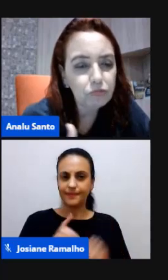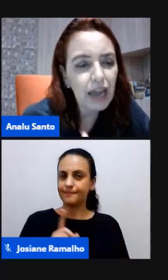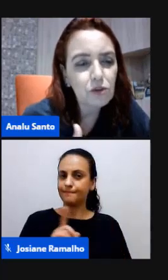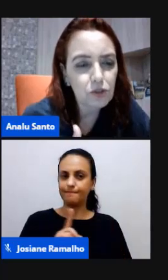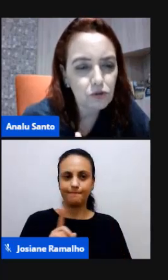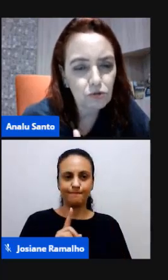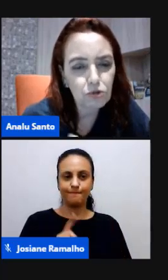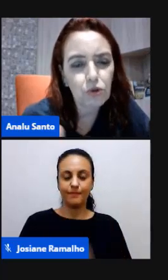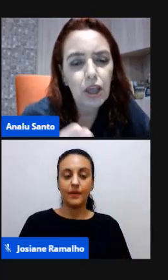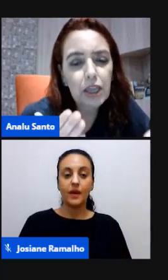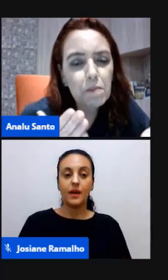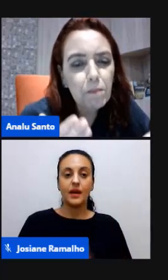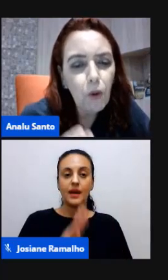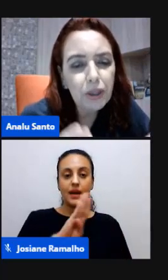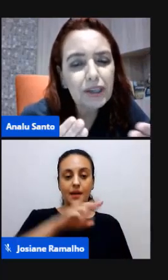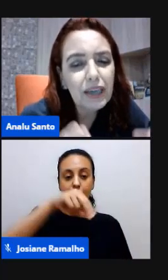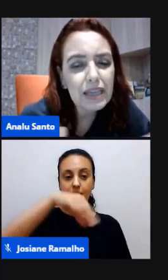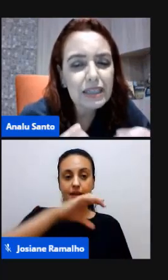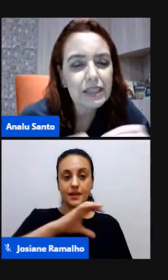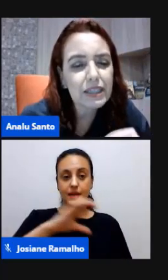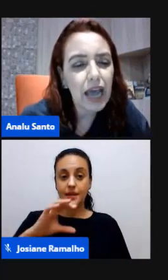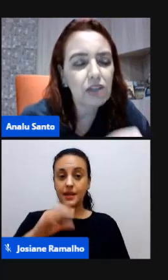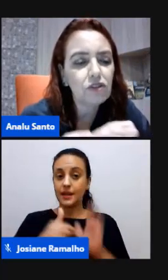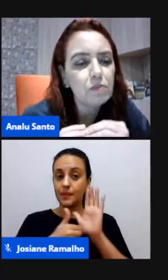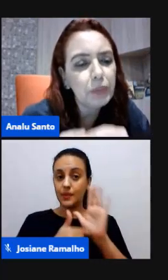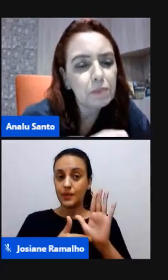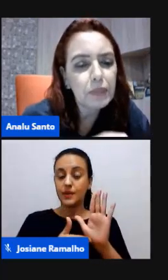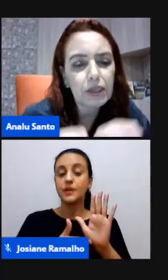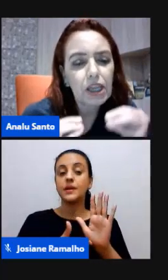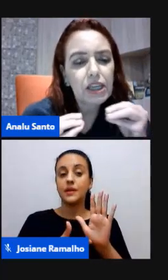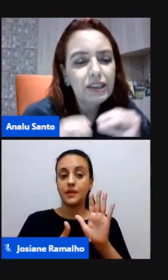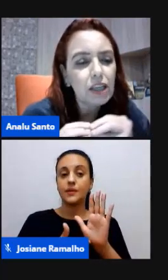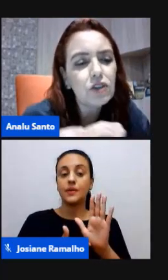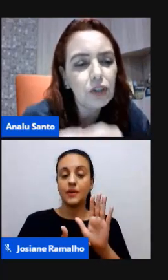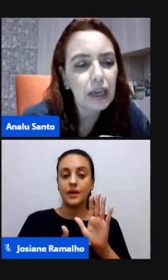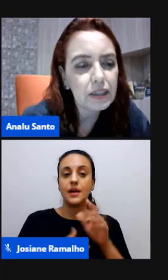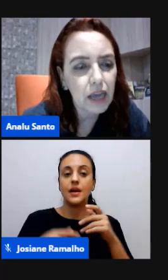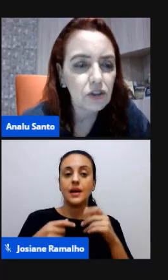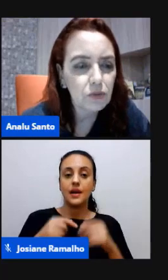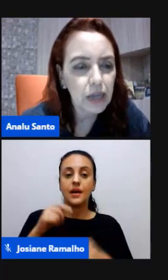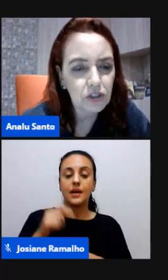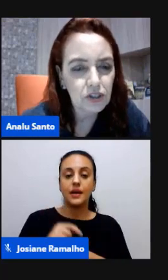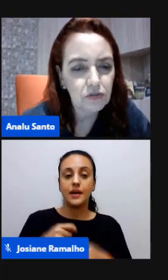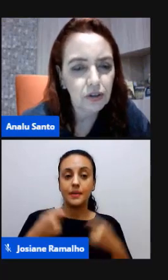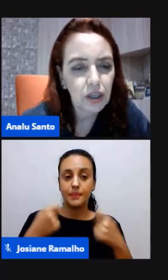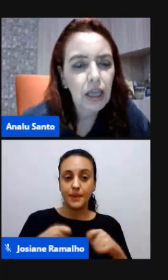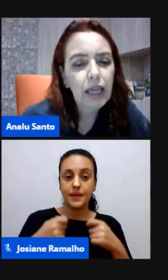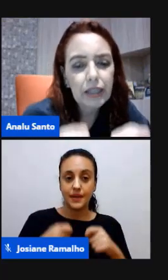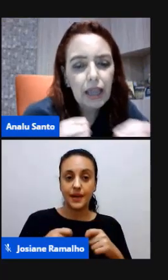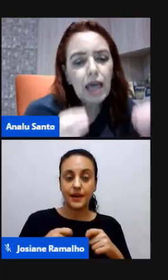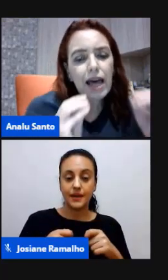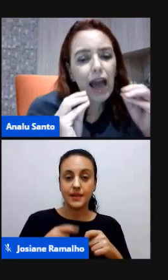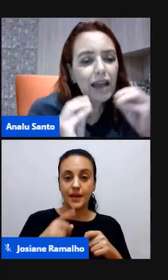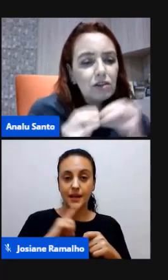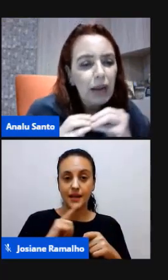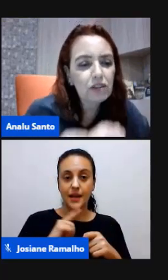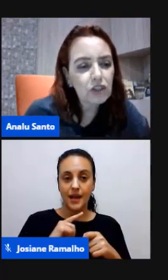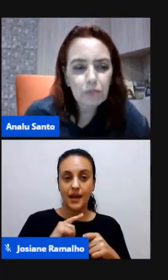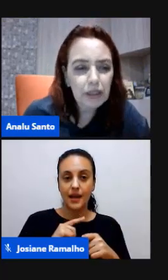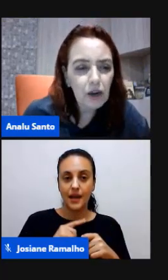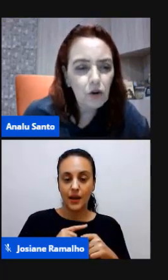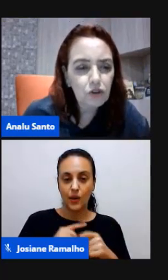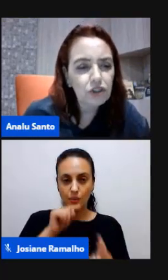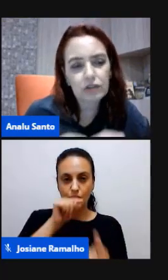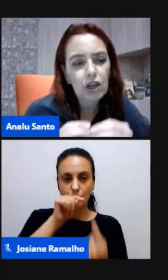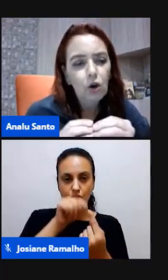que, ao contrário disso tudo, impõe a necessidade de imprimir intencionalidade educativa, né, às